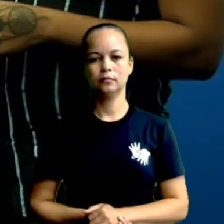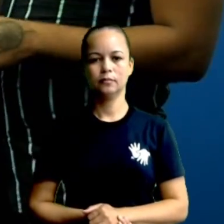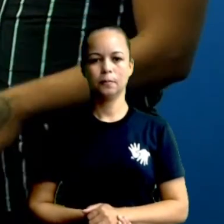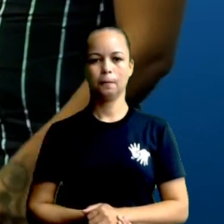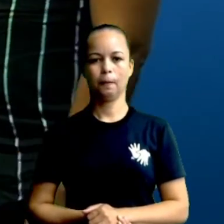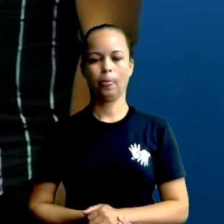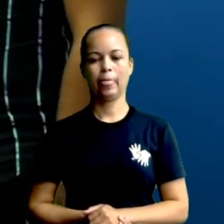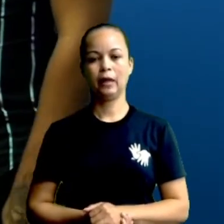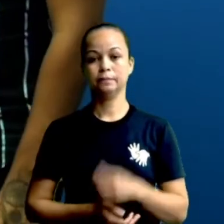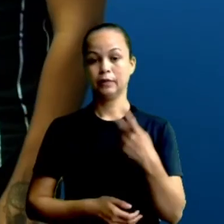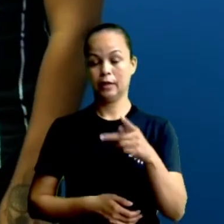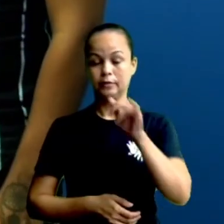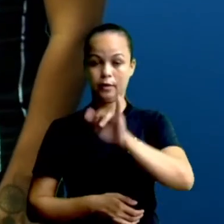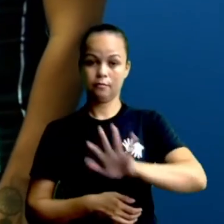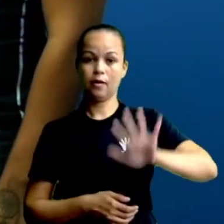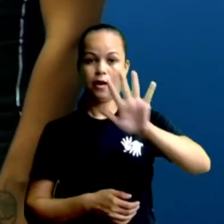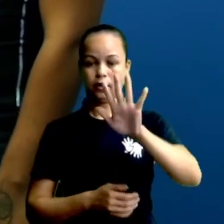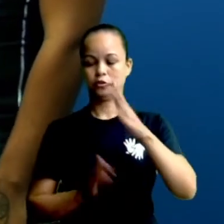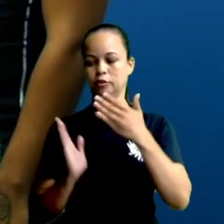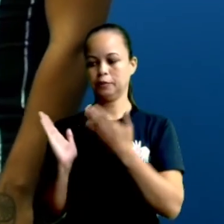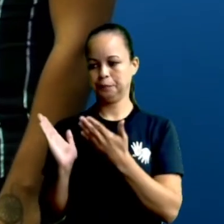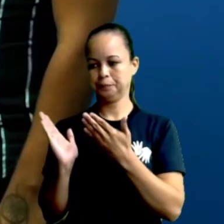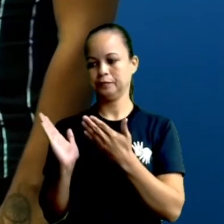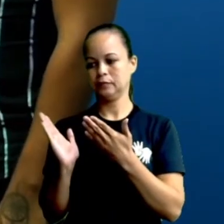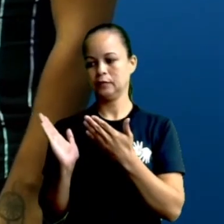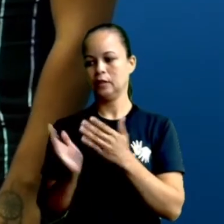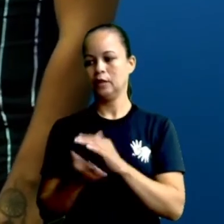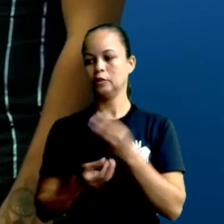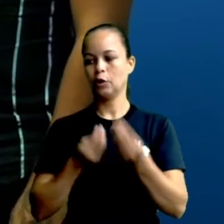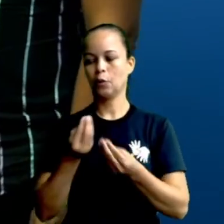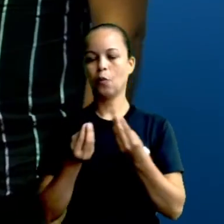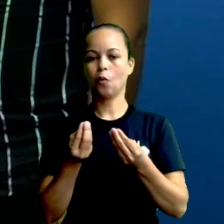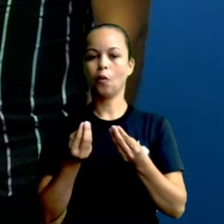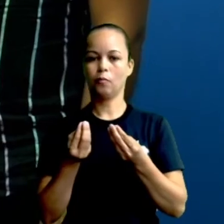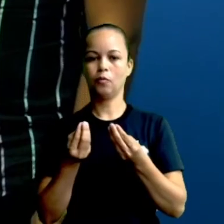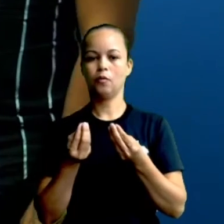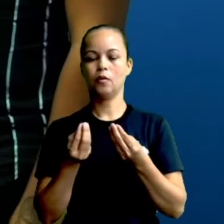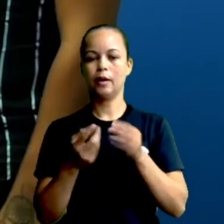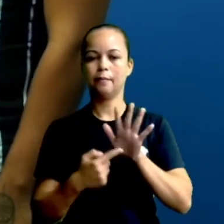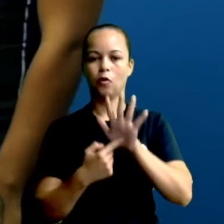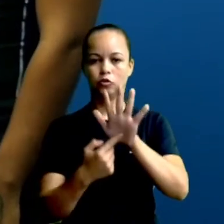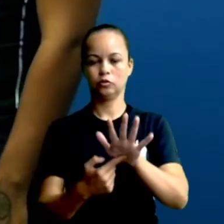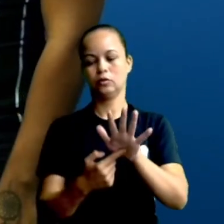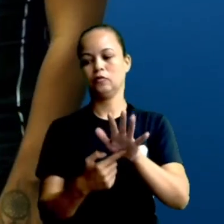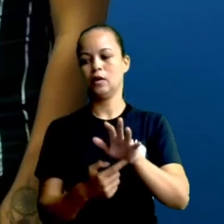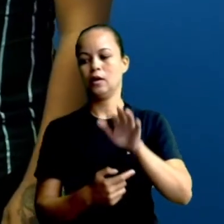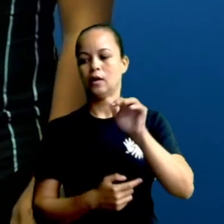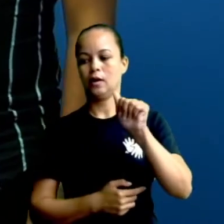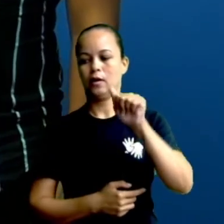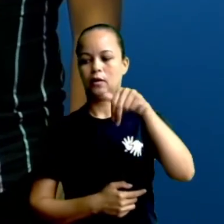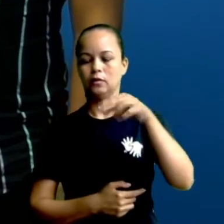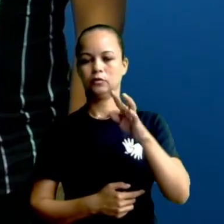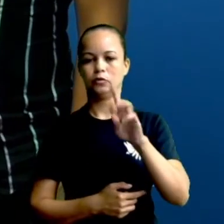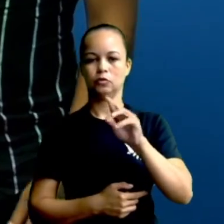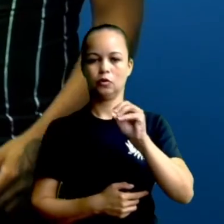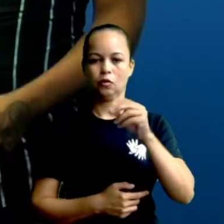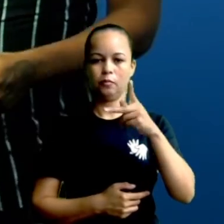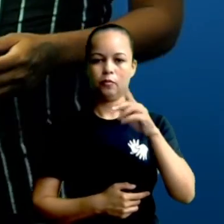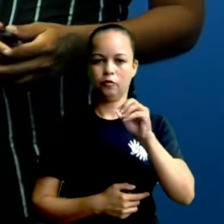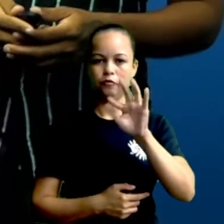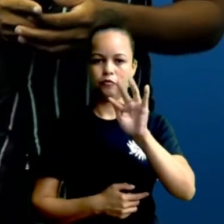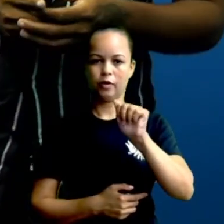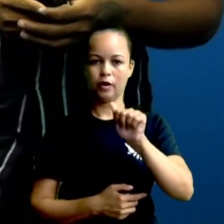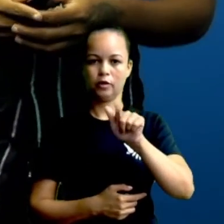Isso aí é uma imagem que eu trouxe para vocês, né? Representando o ritual de antropofagia,